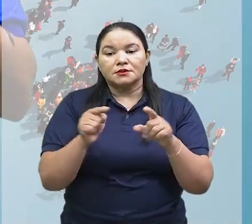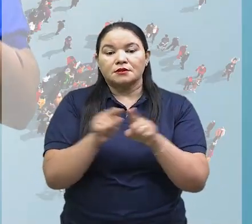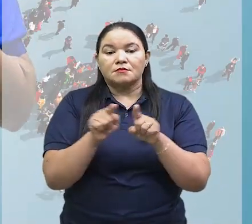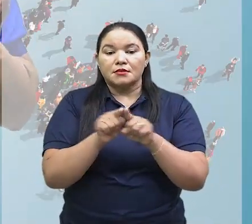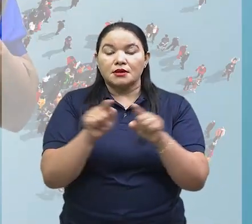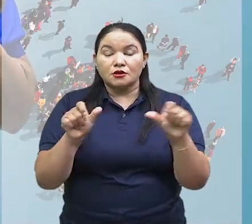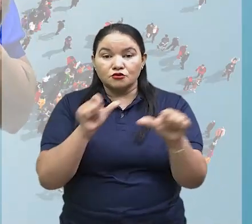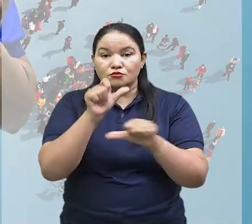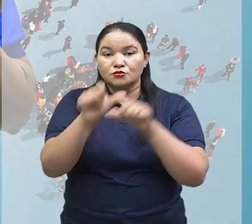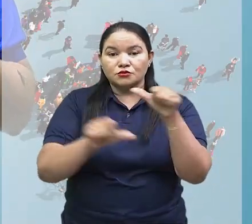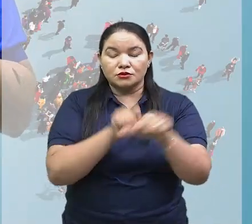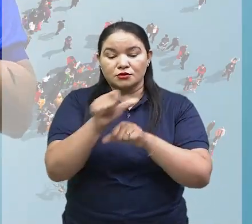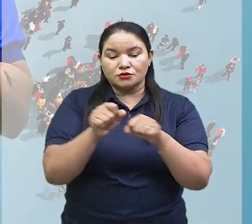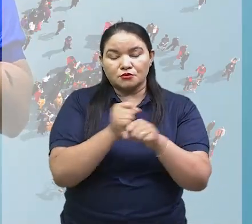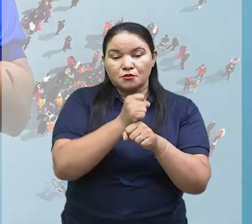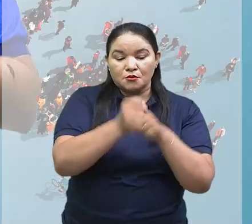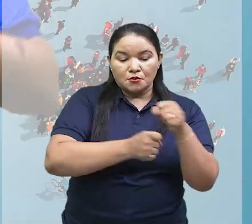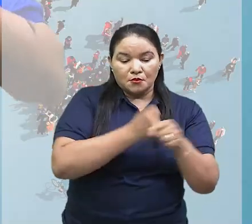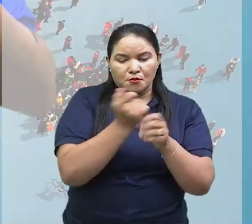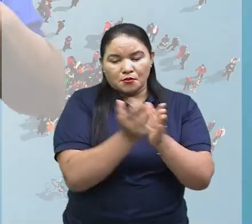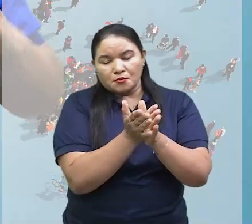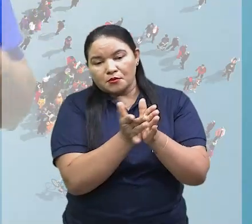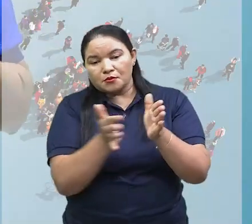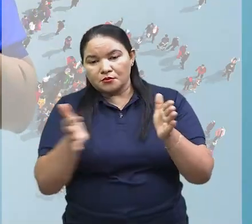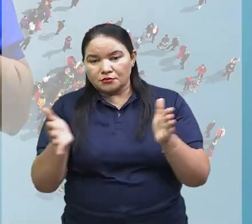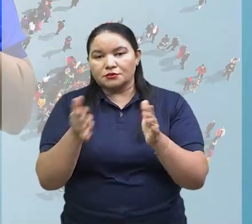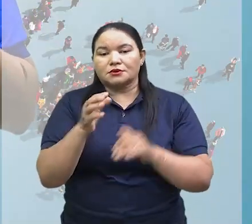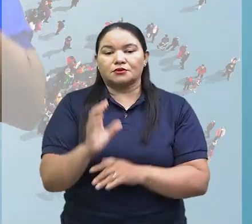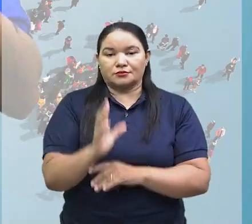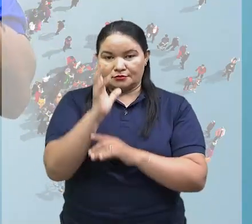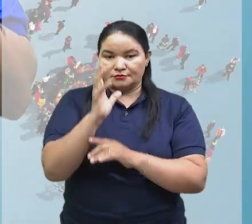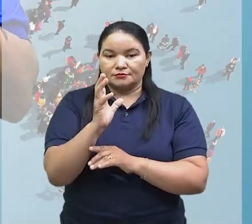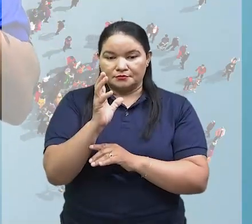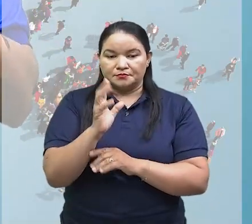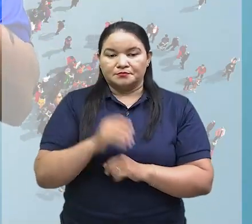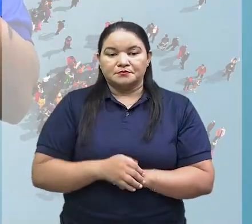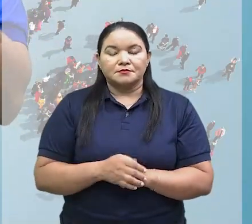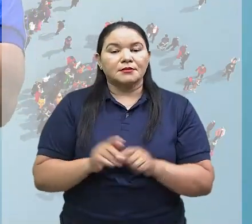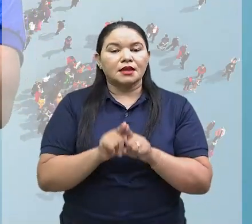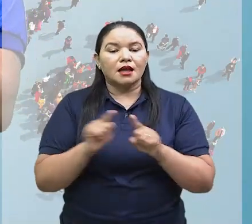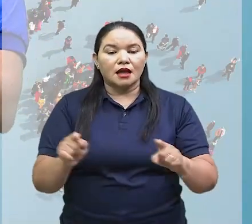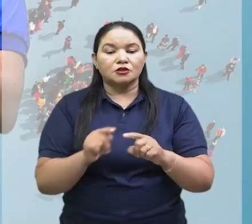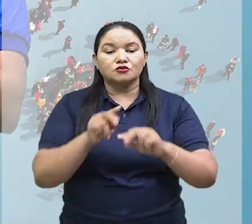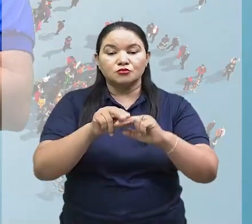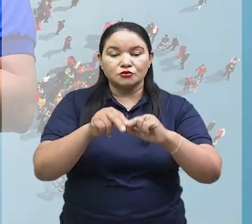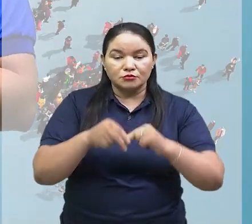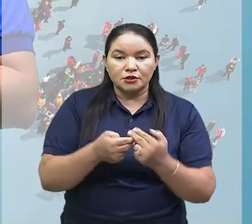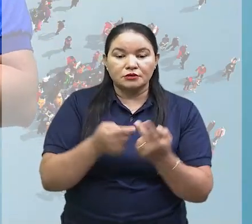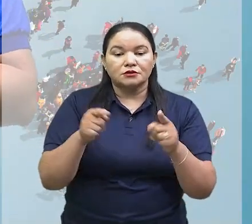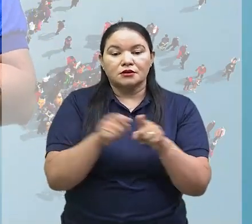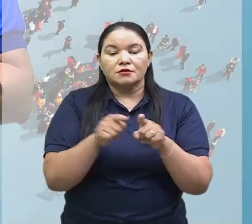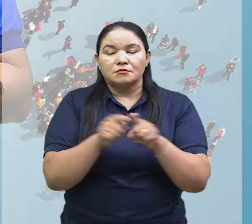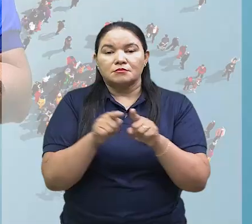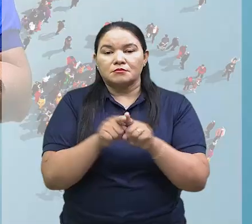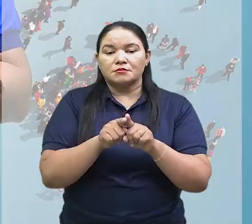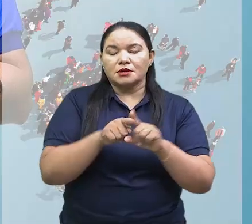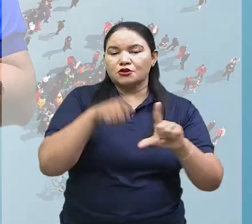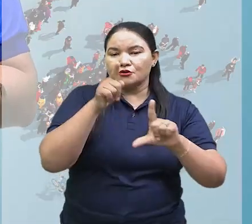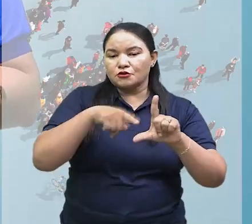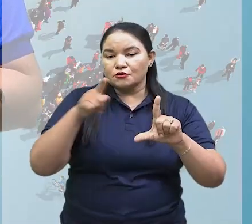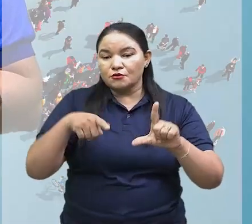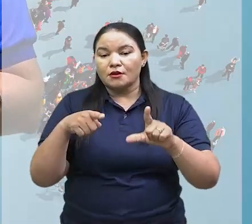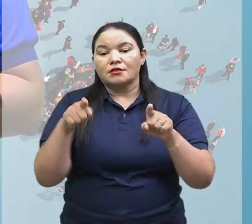E mudanças ao longo do tempo que vai ocorrendo, tá? Agora, por meio, né, de indicadores